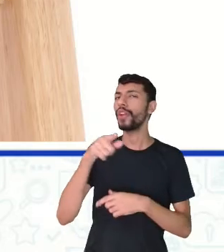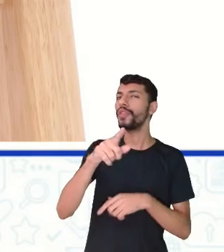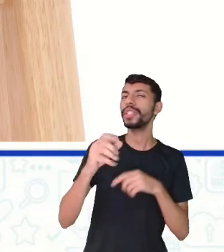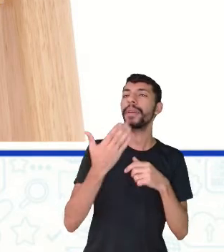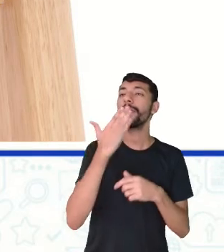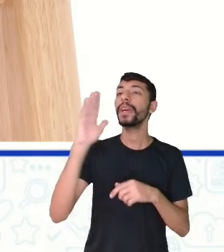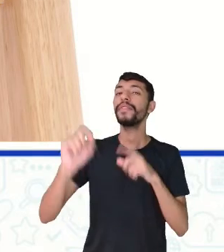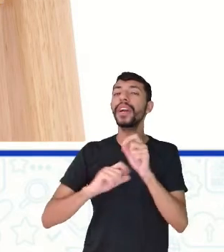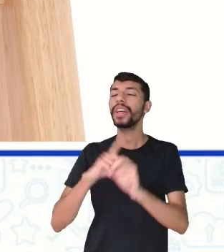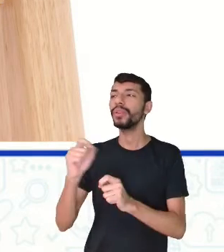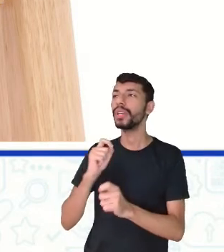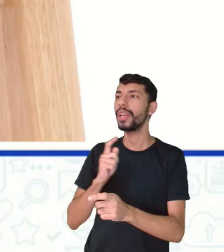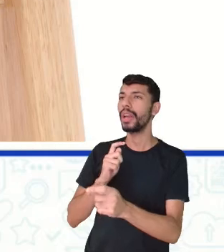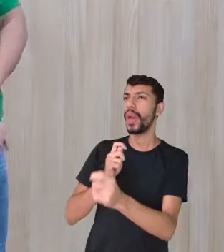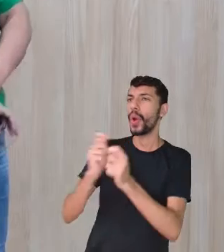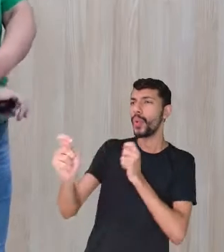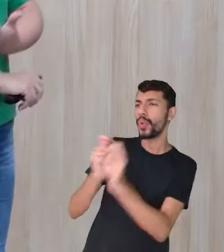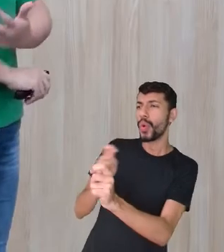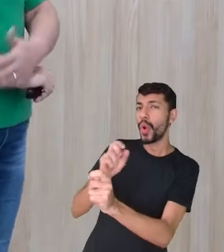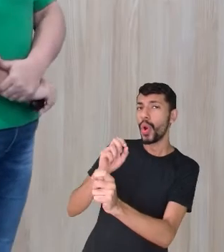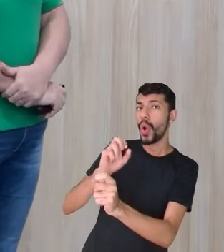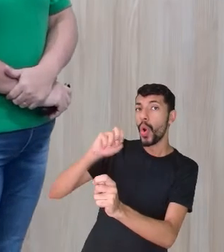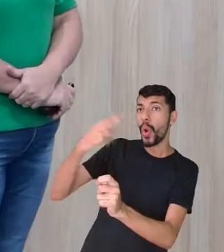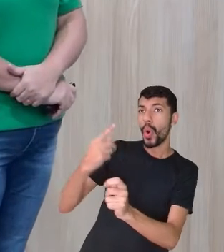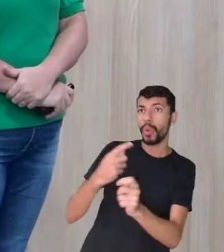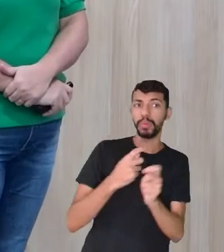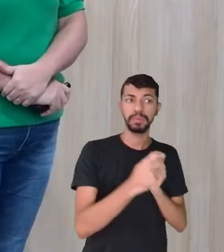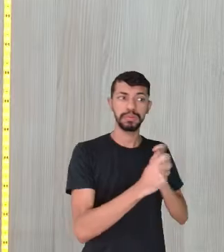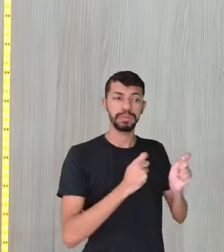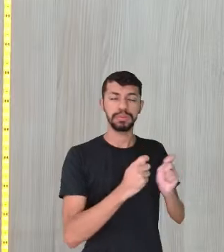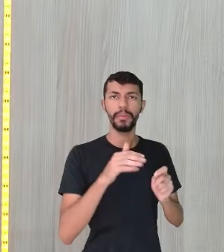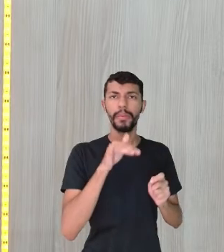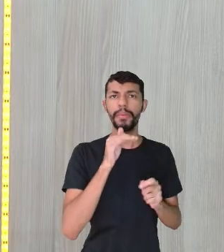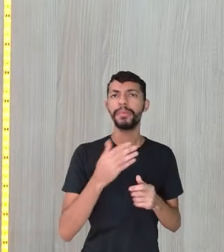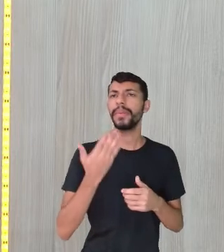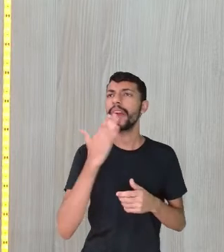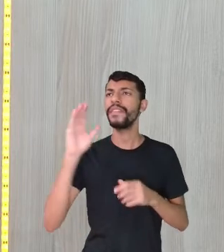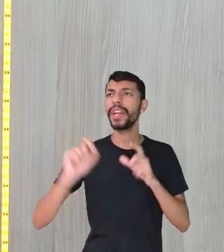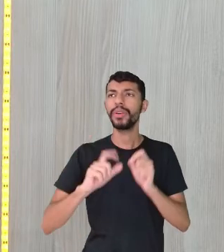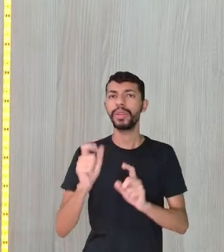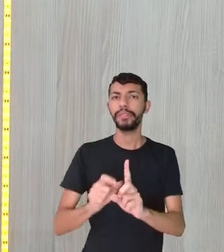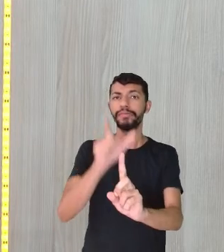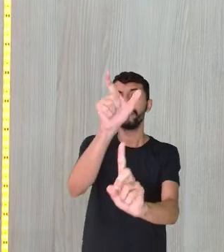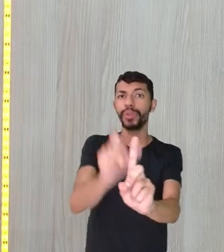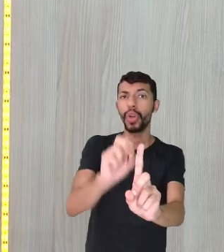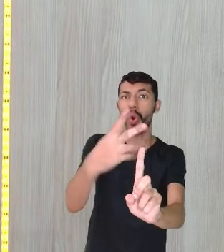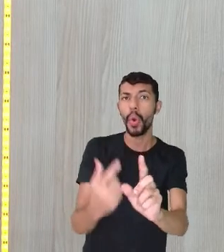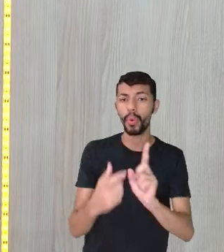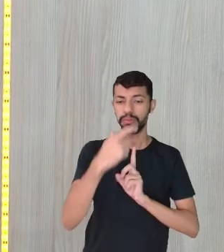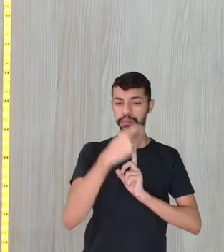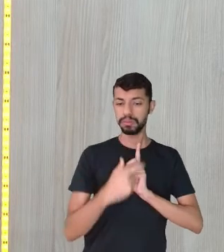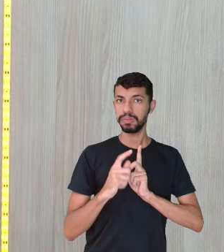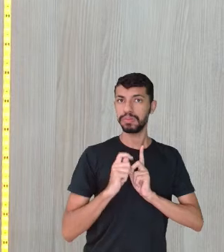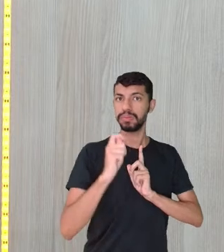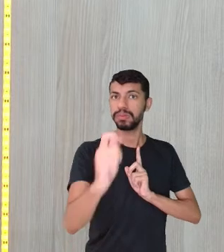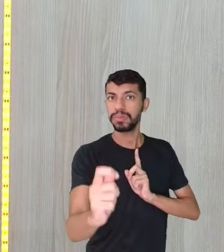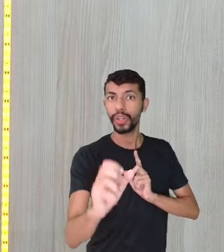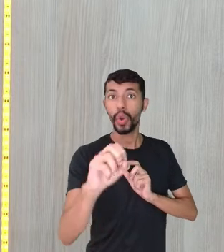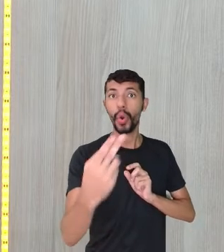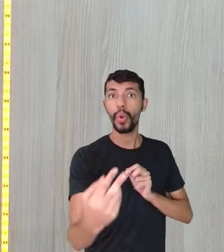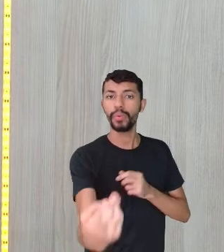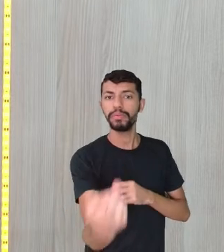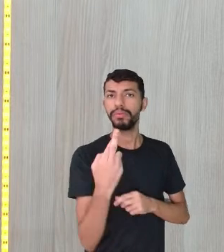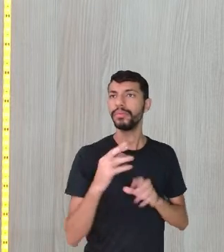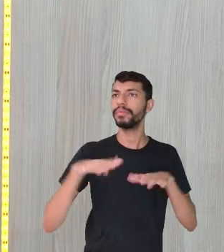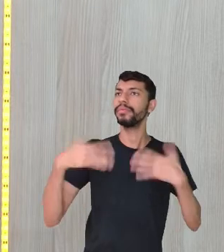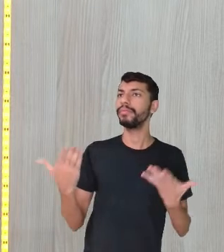prefere ser entrevistada, Viviane, ou entrevistar? Eu acho que eu sempre preferi ser entrevistada. do que entrevistar, curiosamente,